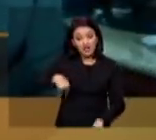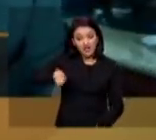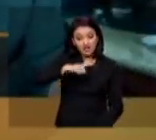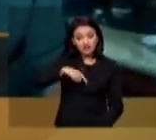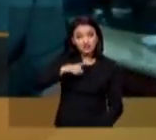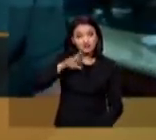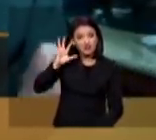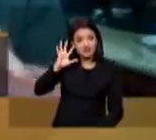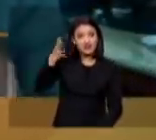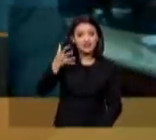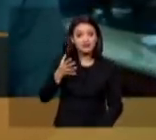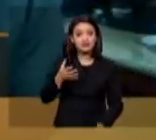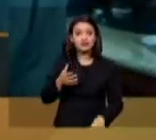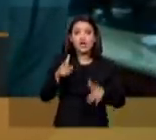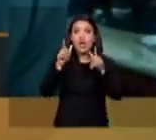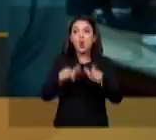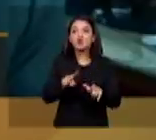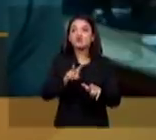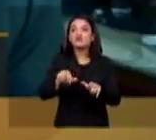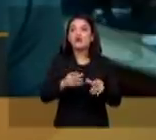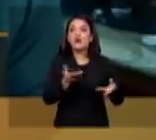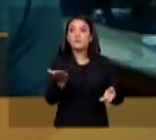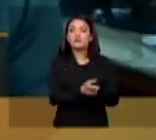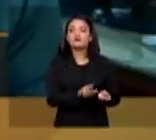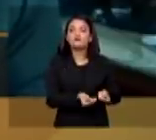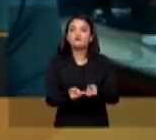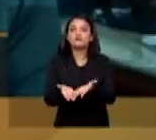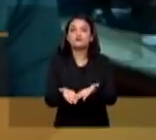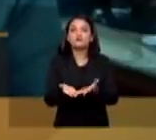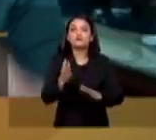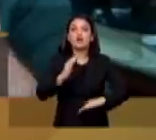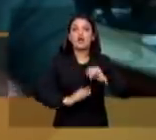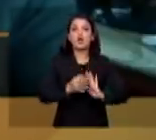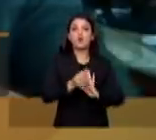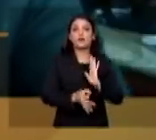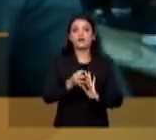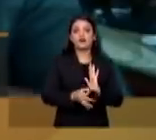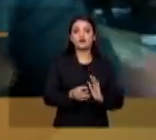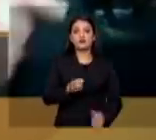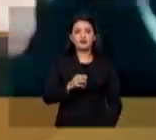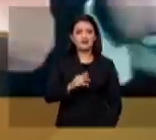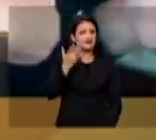competente. E se não souber qual é o competente, é